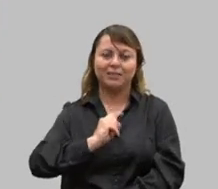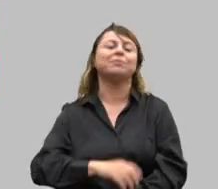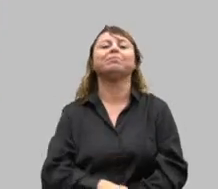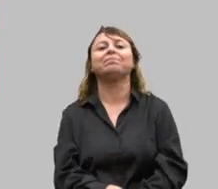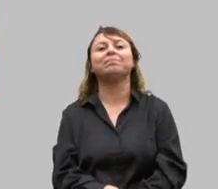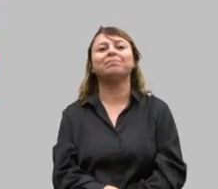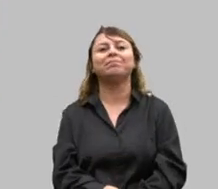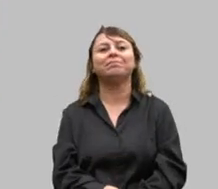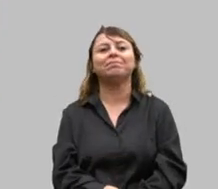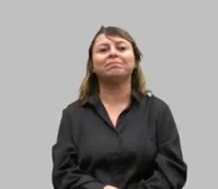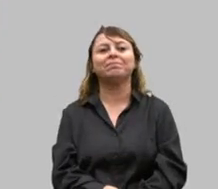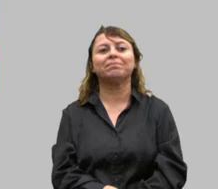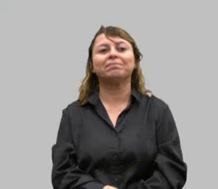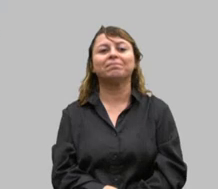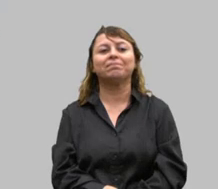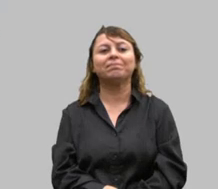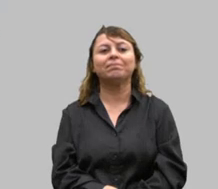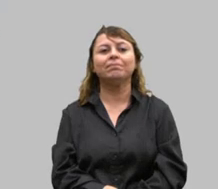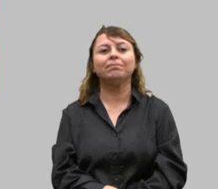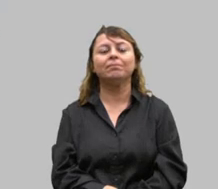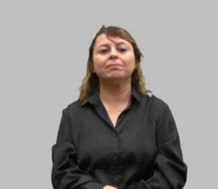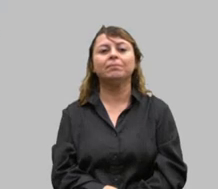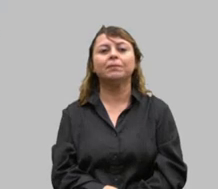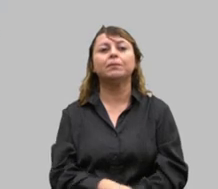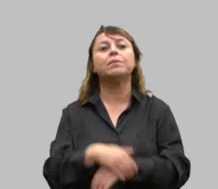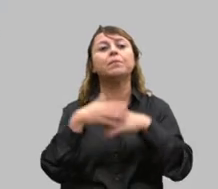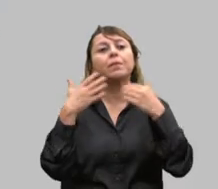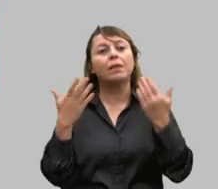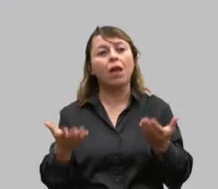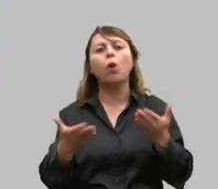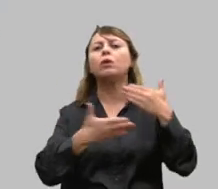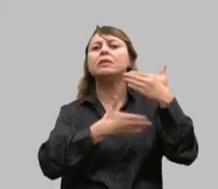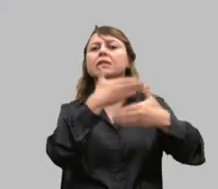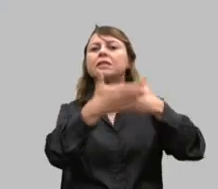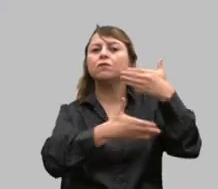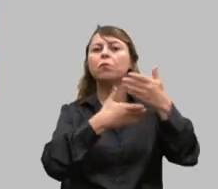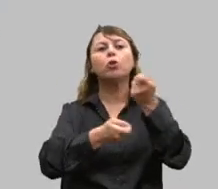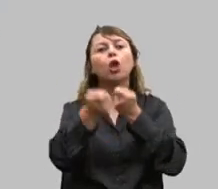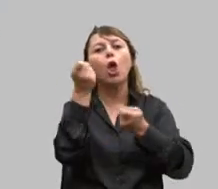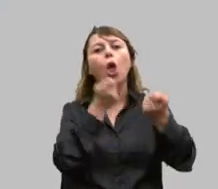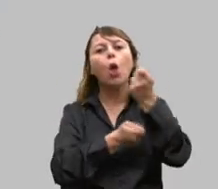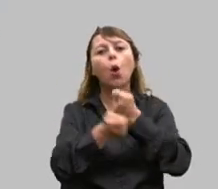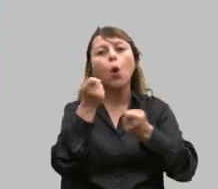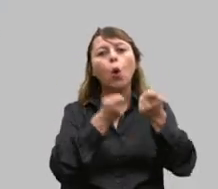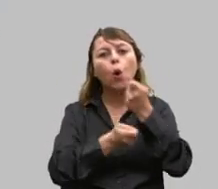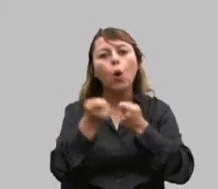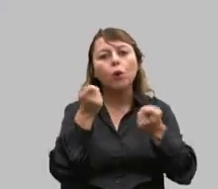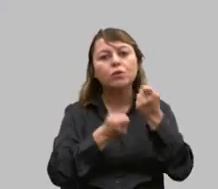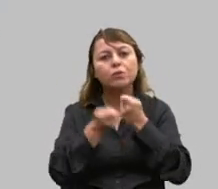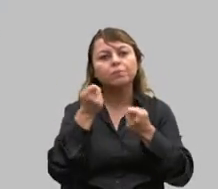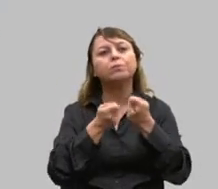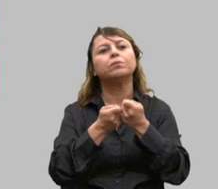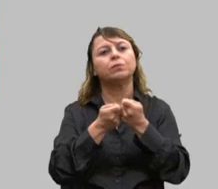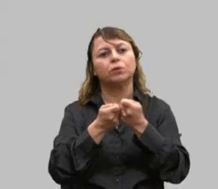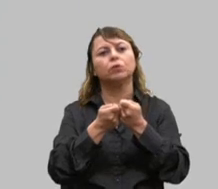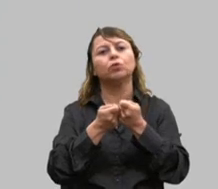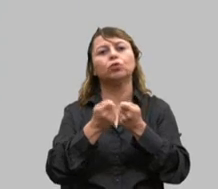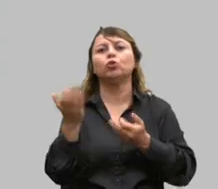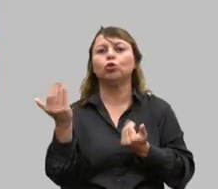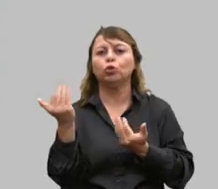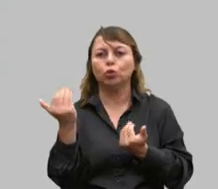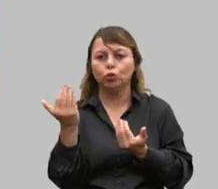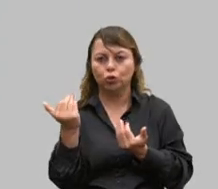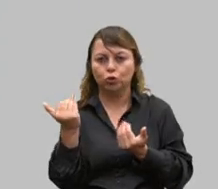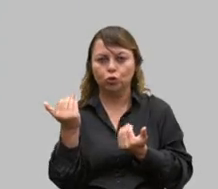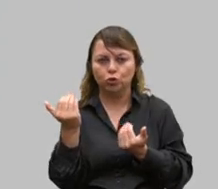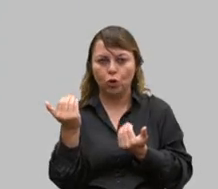que foi definido é o desenvolvimento econômico é um emprego Presidente Tadeu